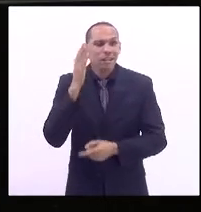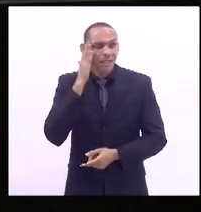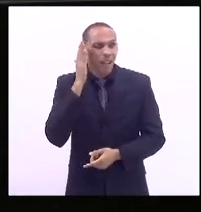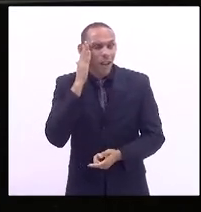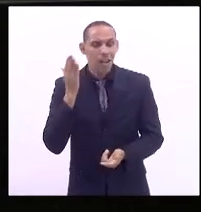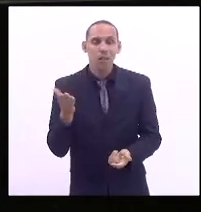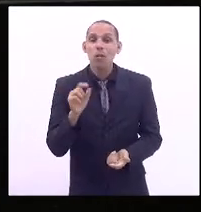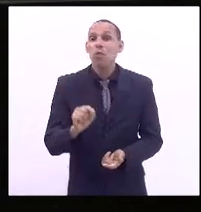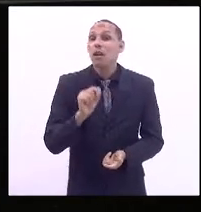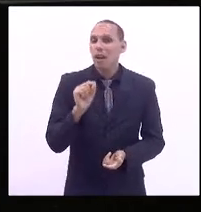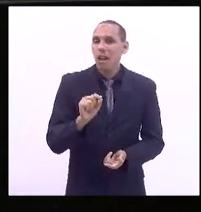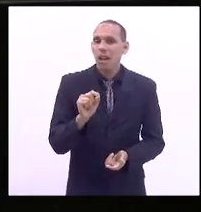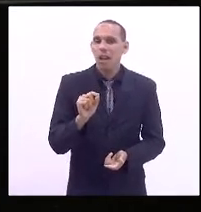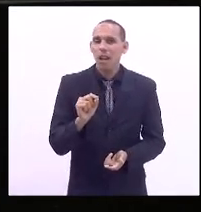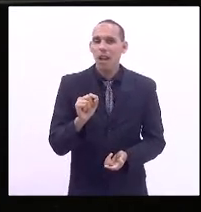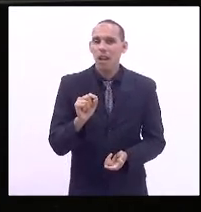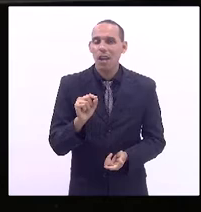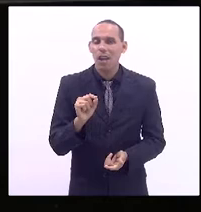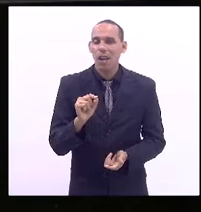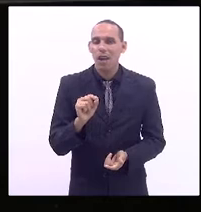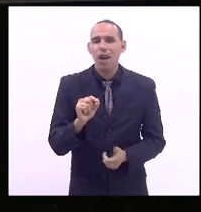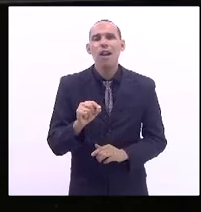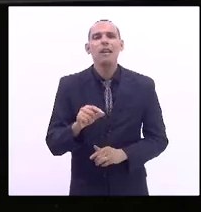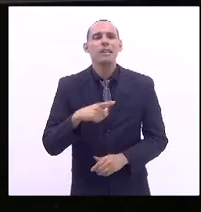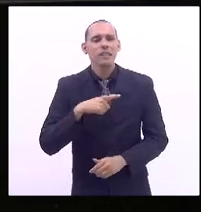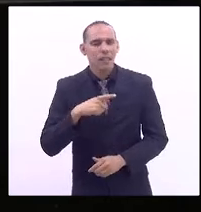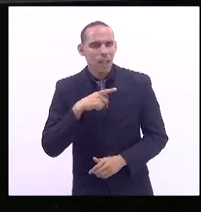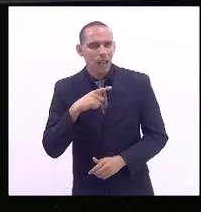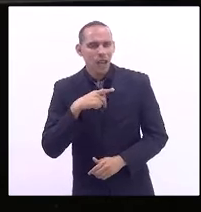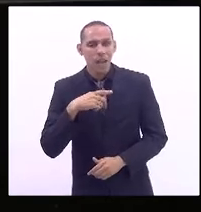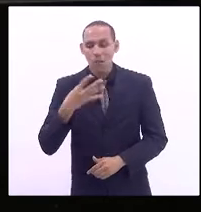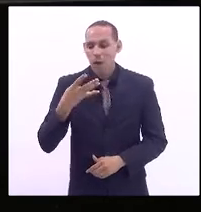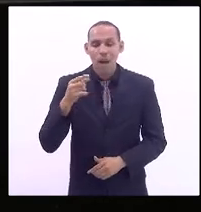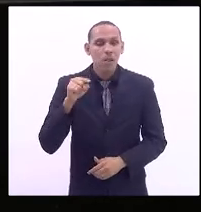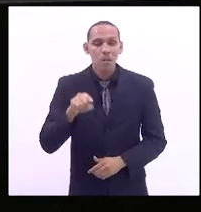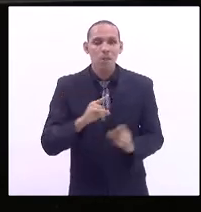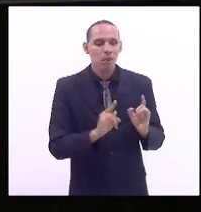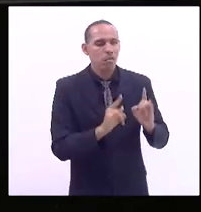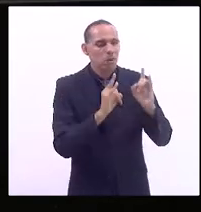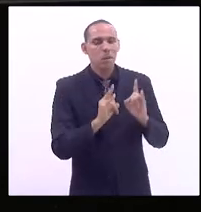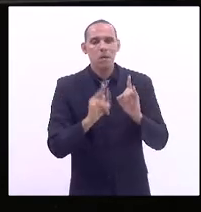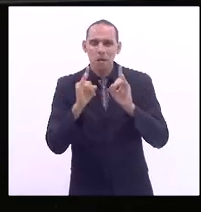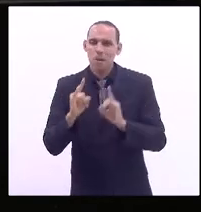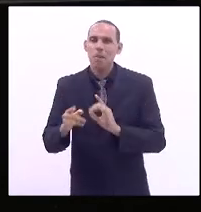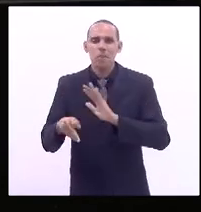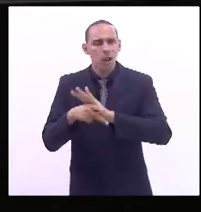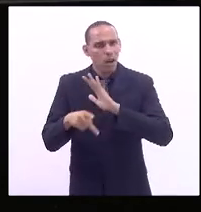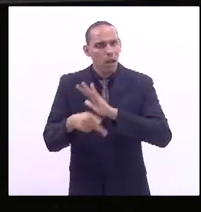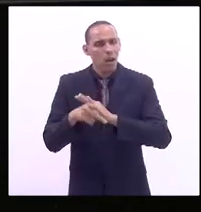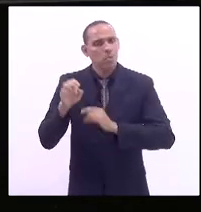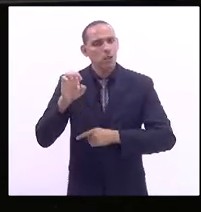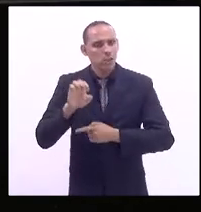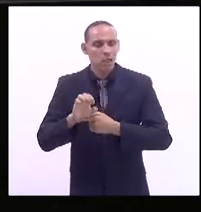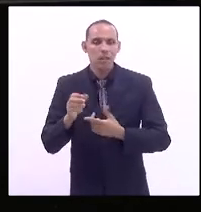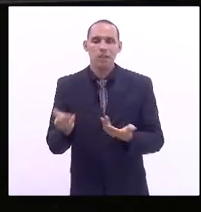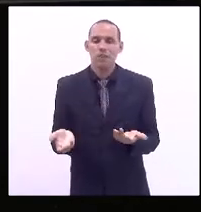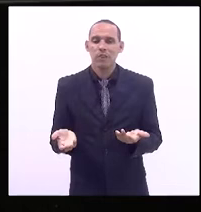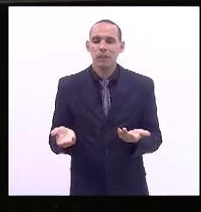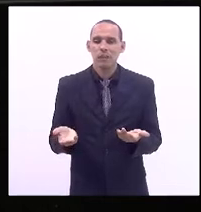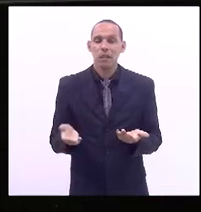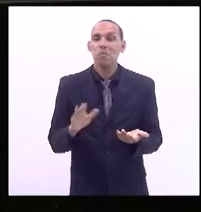conhecimento de que ele é proprietário de quatro mil Imóveis Ah e